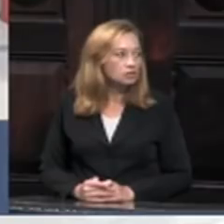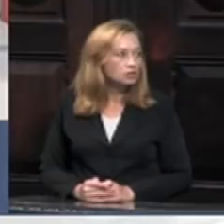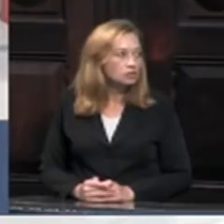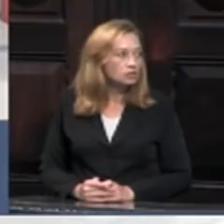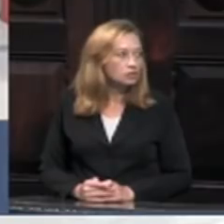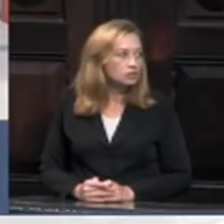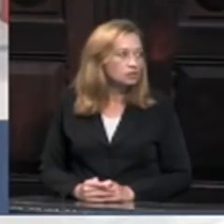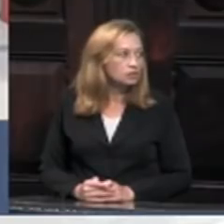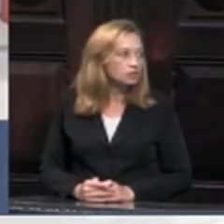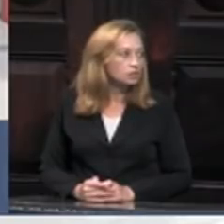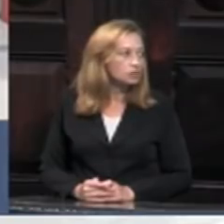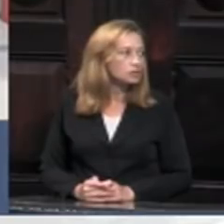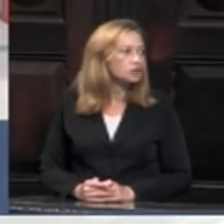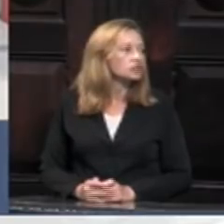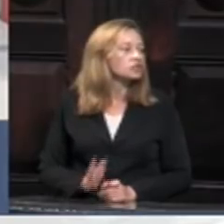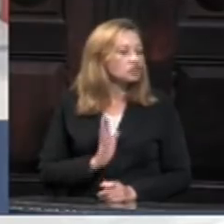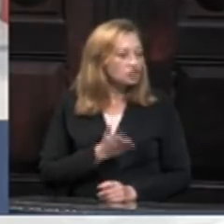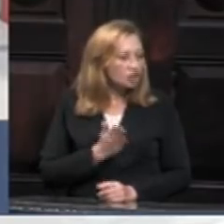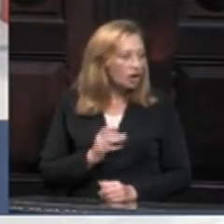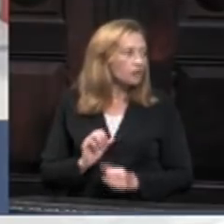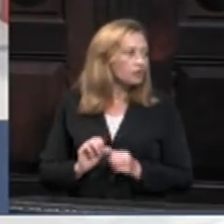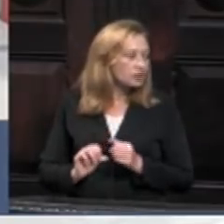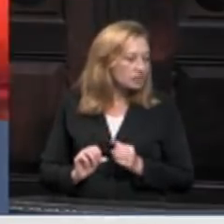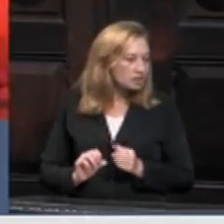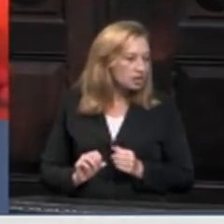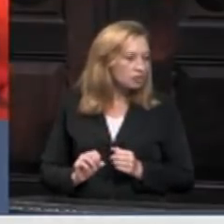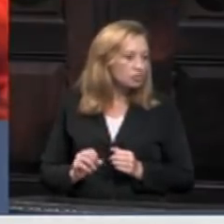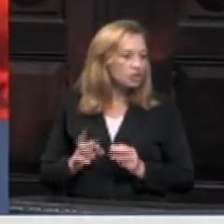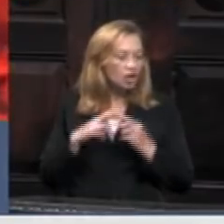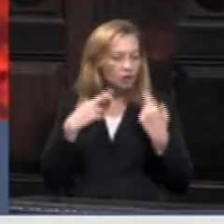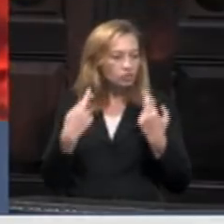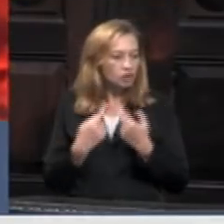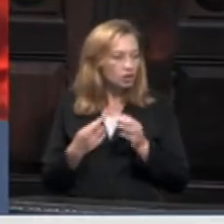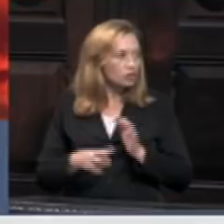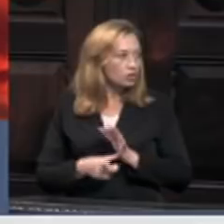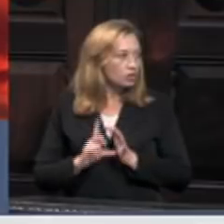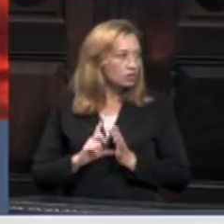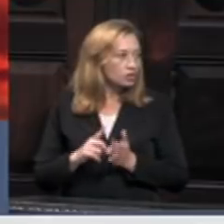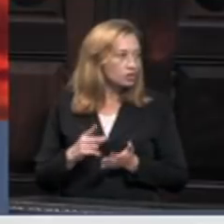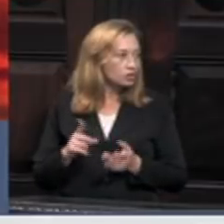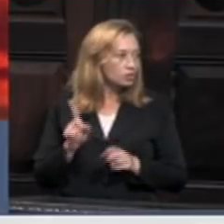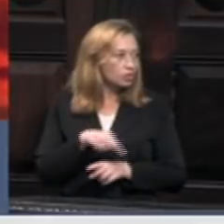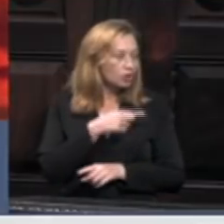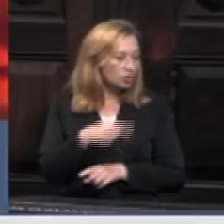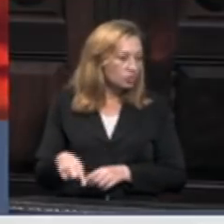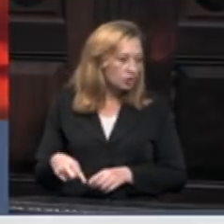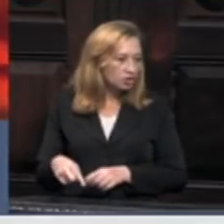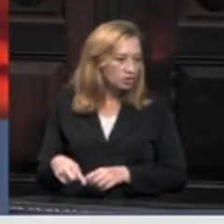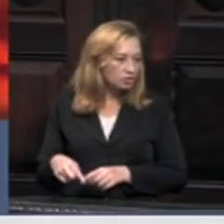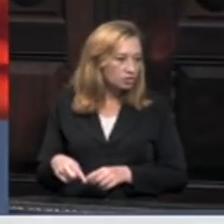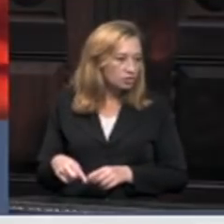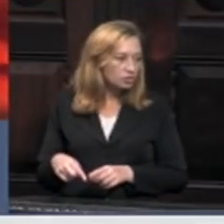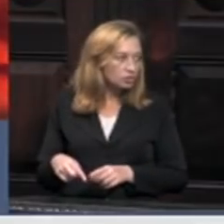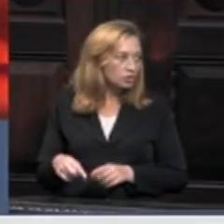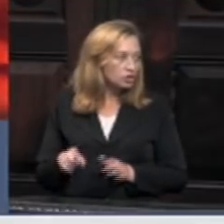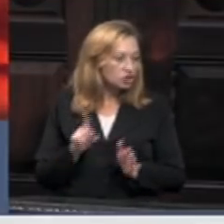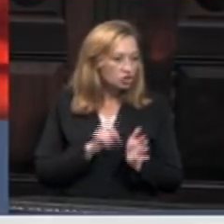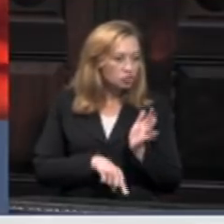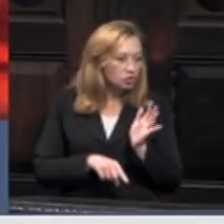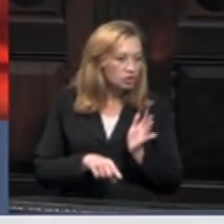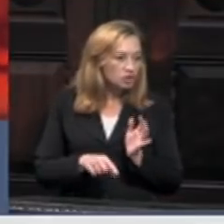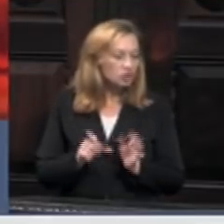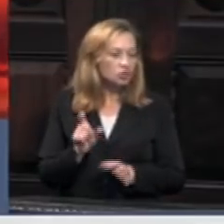Mas nós fizemos na lei do fundo, proibindo a redução do bilhete único e